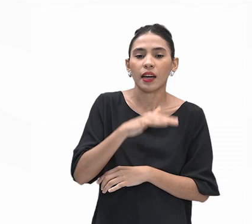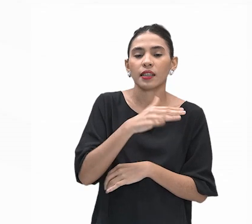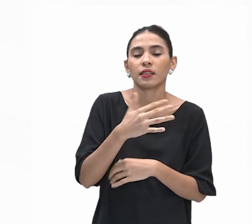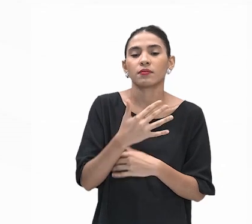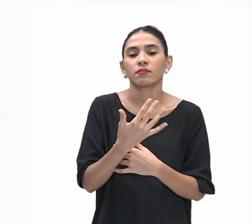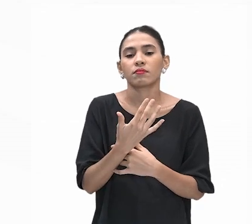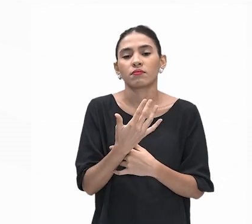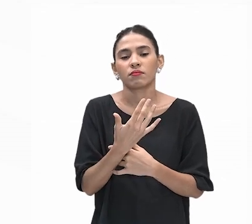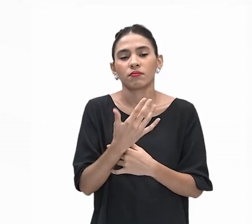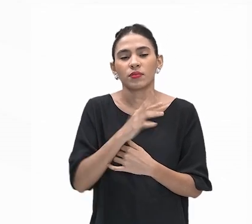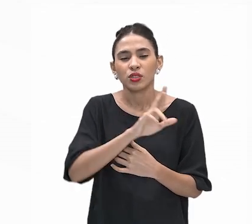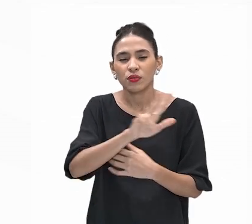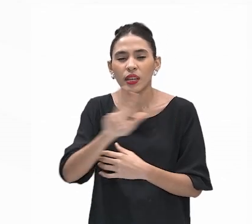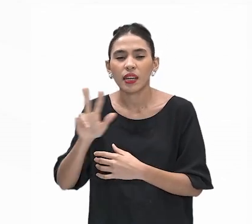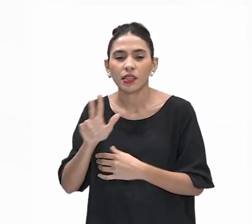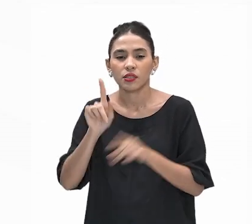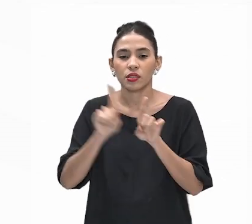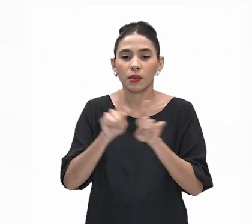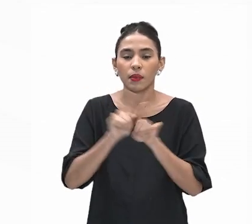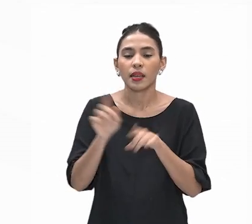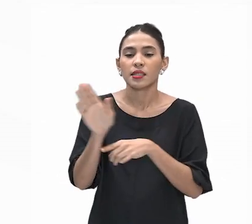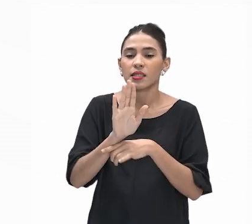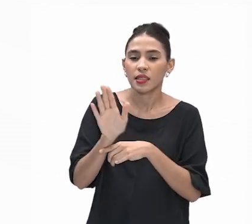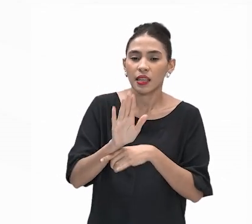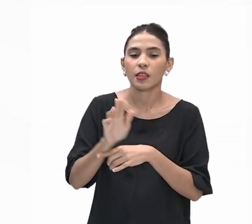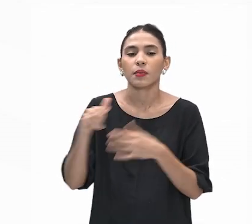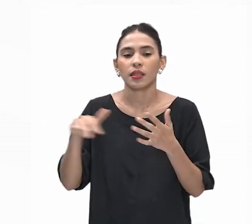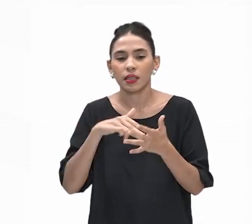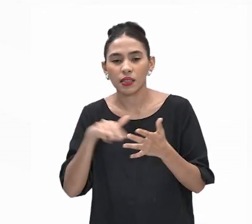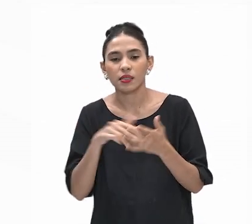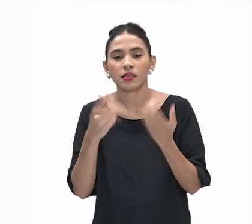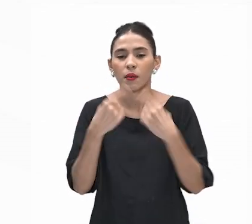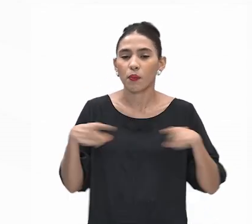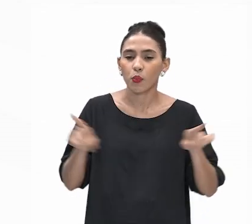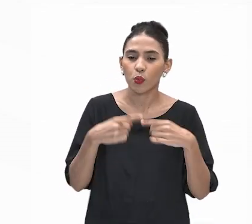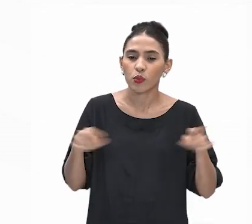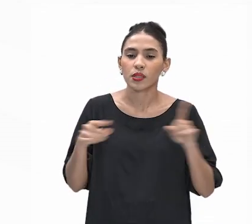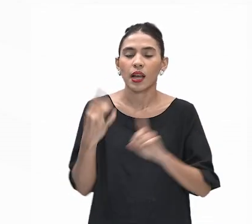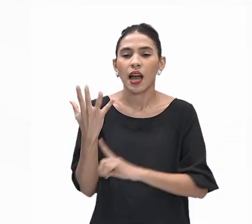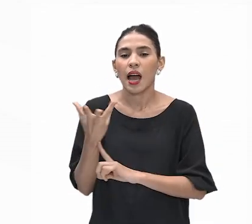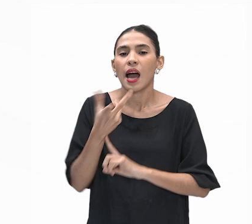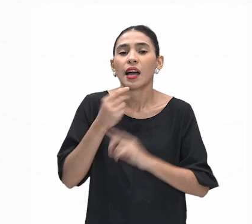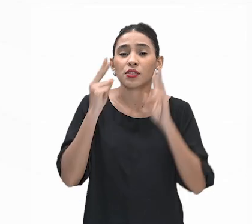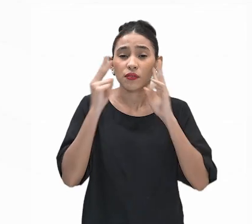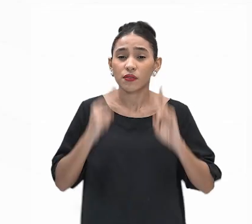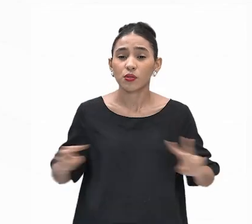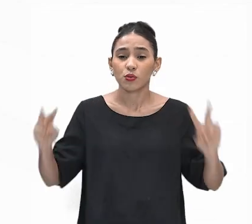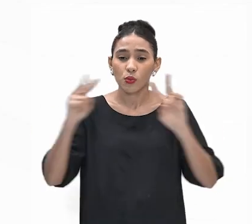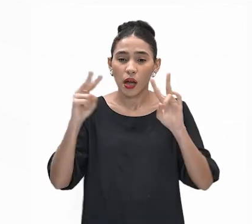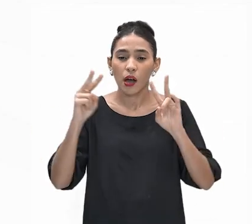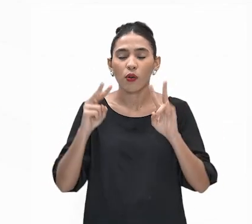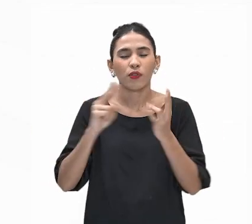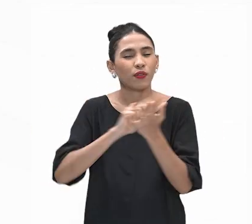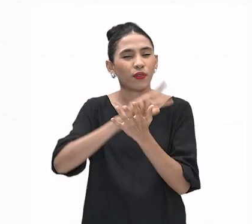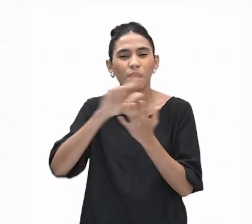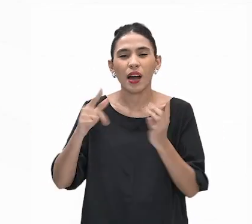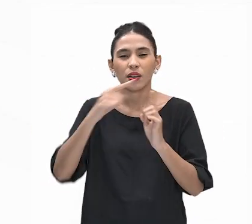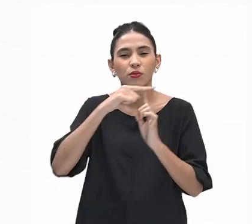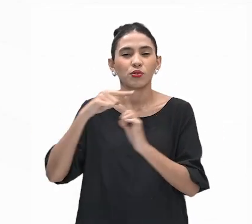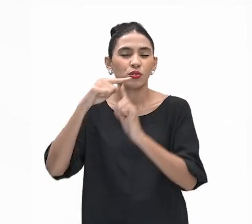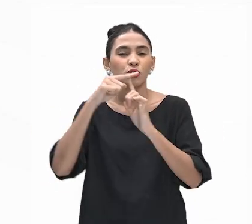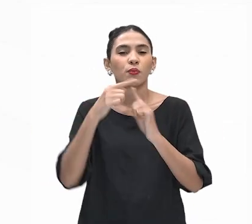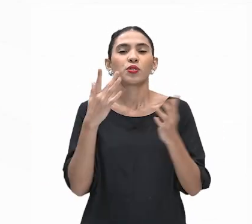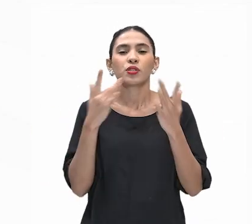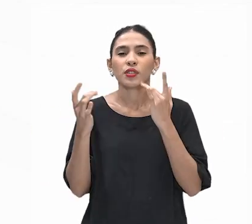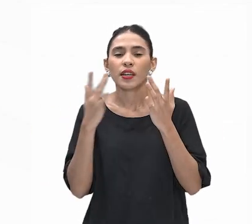artes visuais, do cinema e da dança. Olha como o Amazonas, nós falamos lá na Grécia